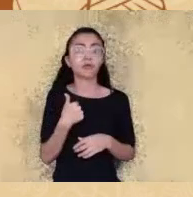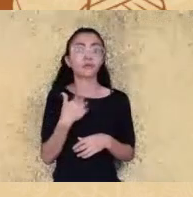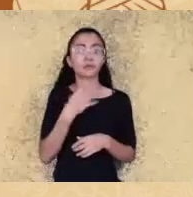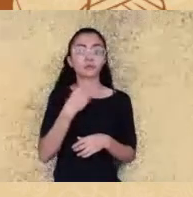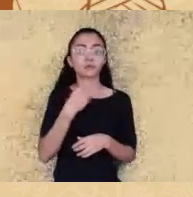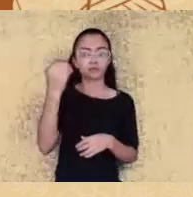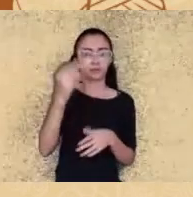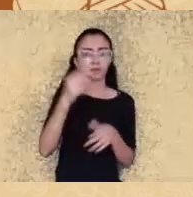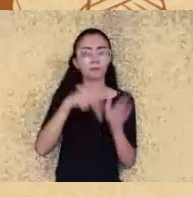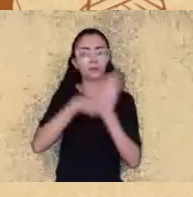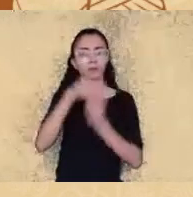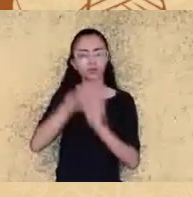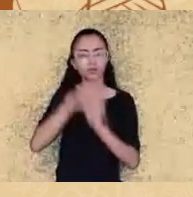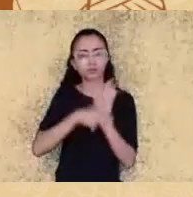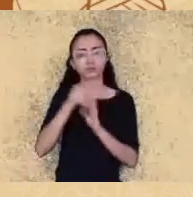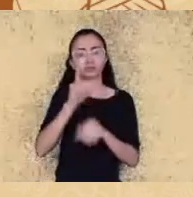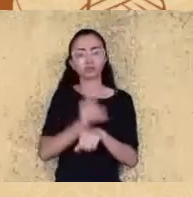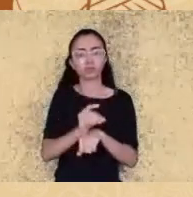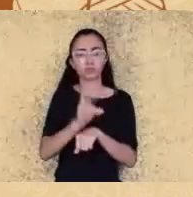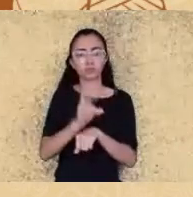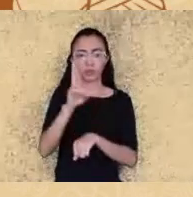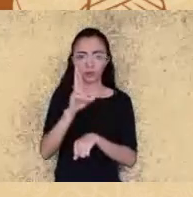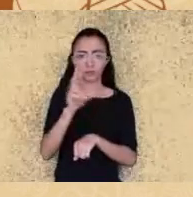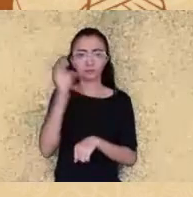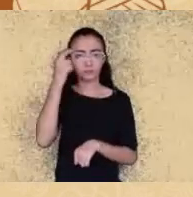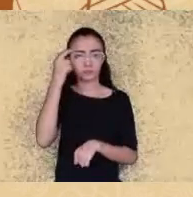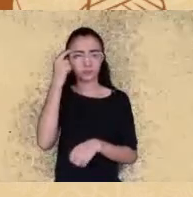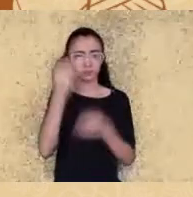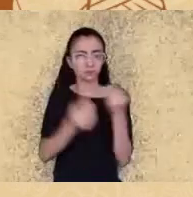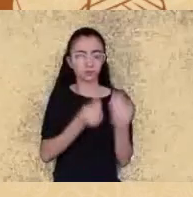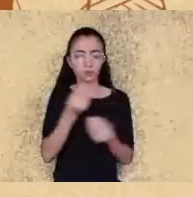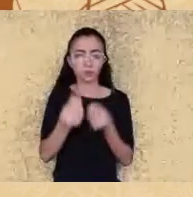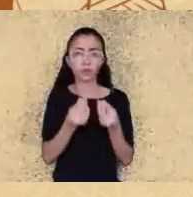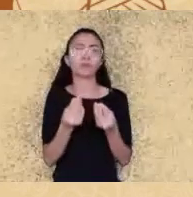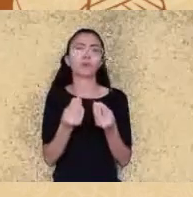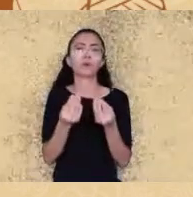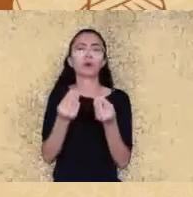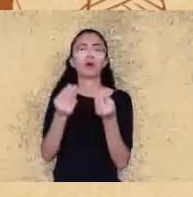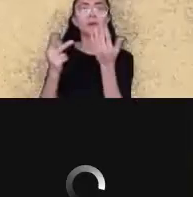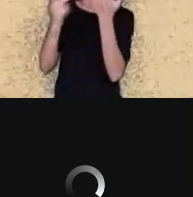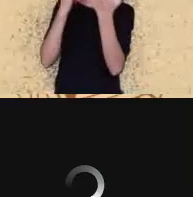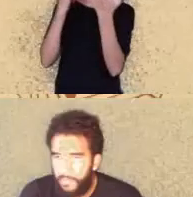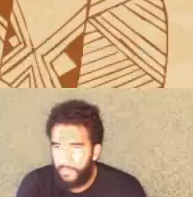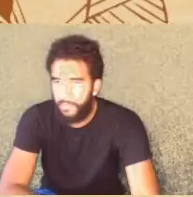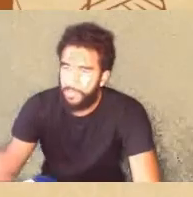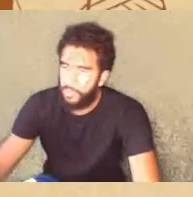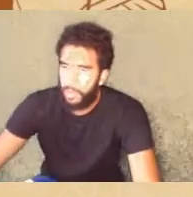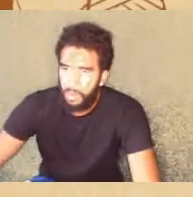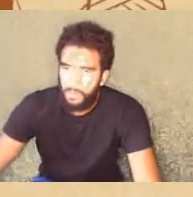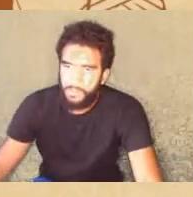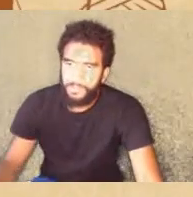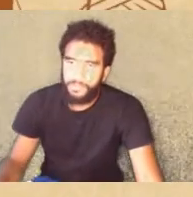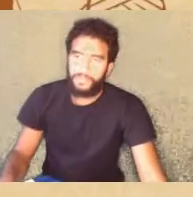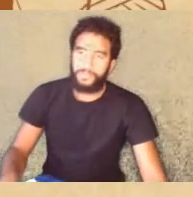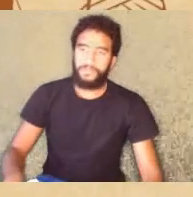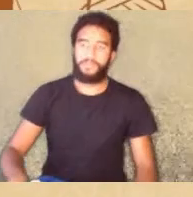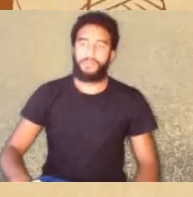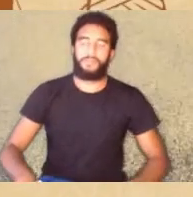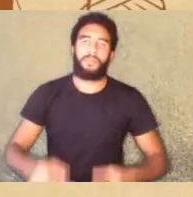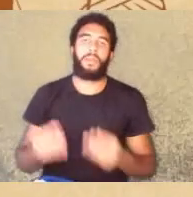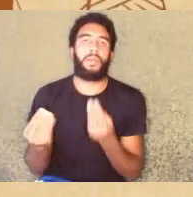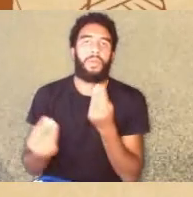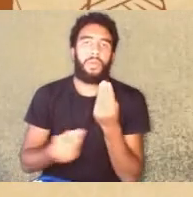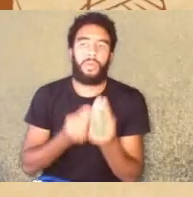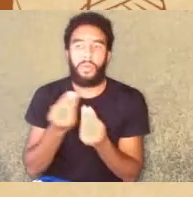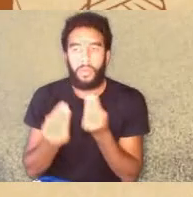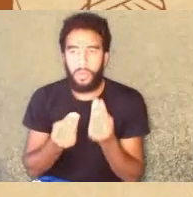formação popular na área de psicanálise e psicologia. Né? Aí eu queria perguntar para ela como é que seria isso, assim, né? Como é que você vislumbra isso? Assim? Se são